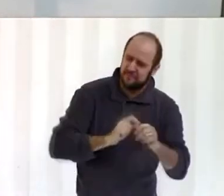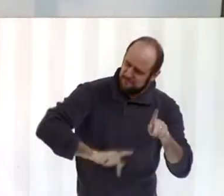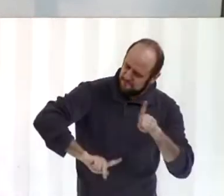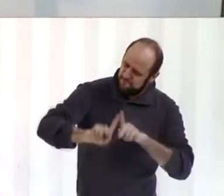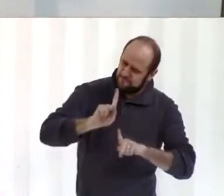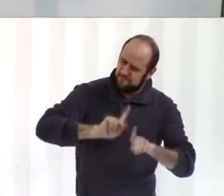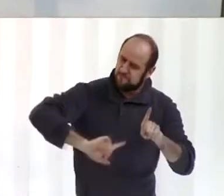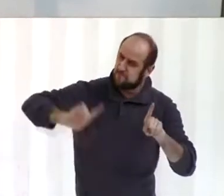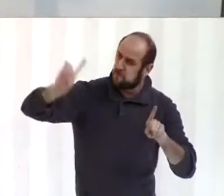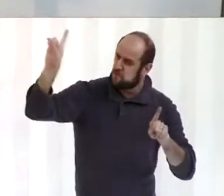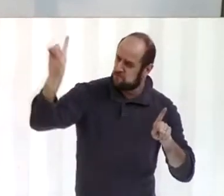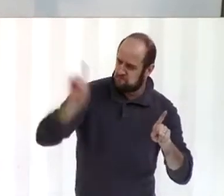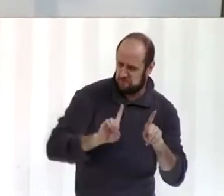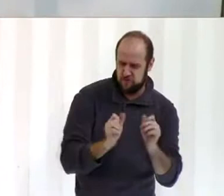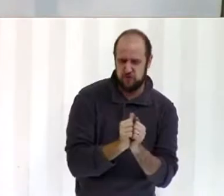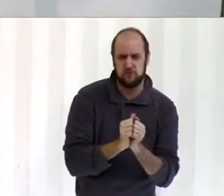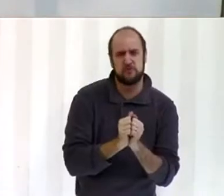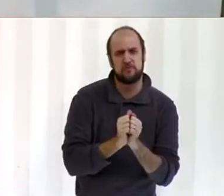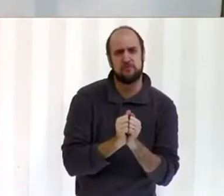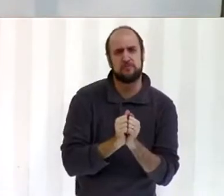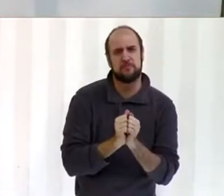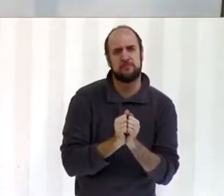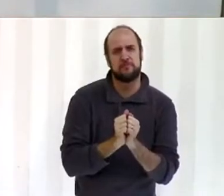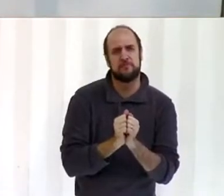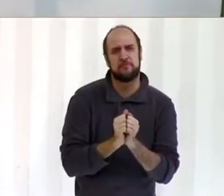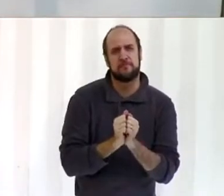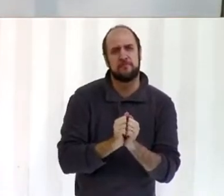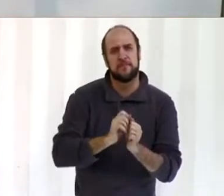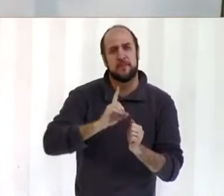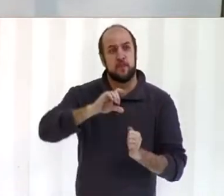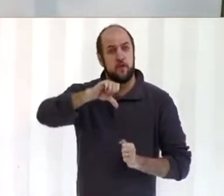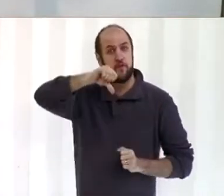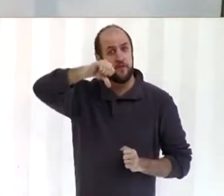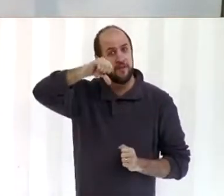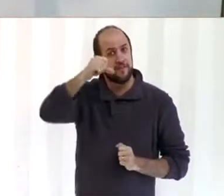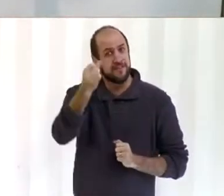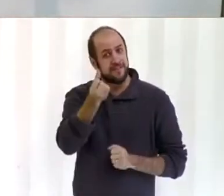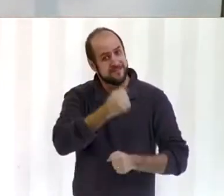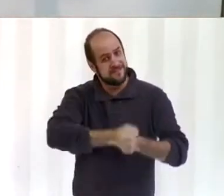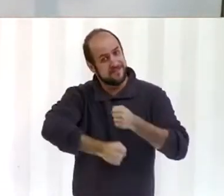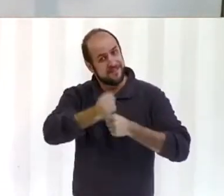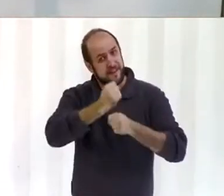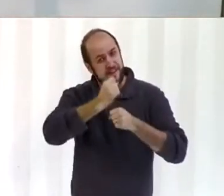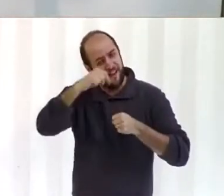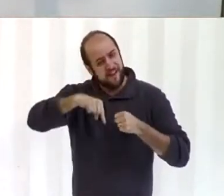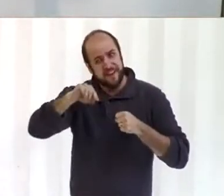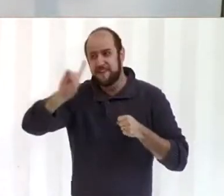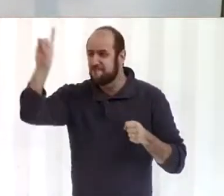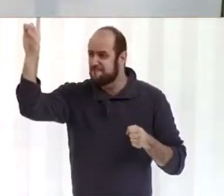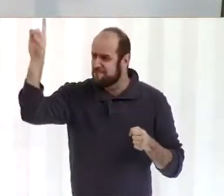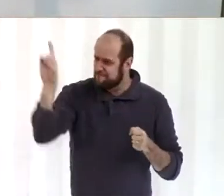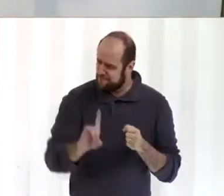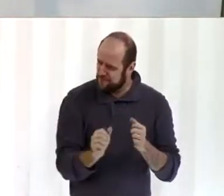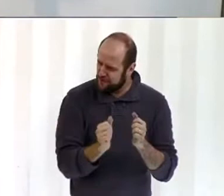Esteve presente e está presente com o seu povo há 96 anos e vai continuar.